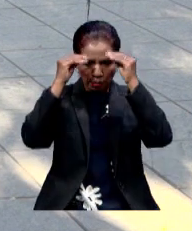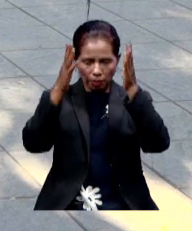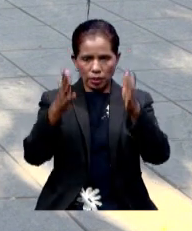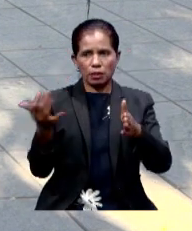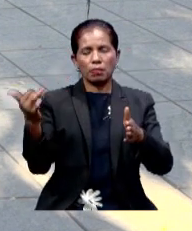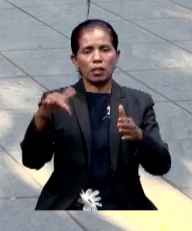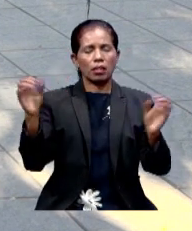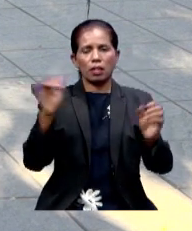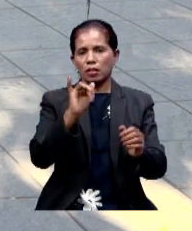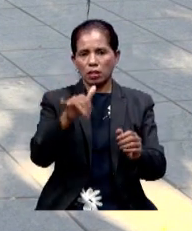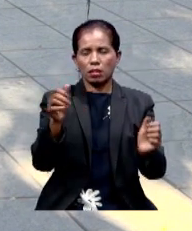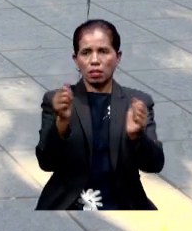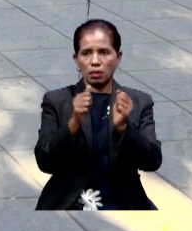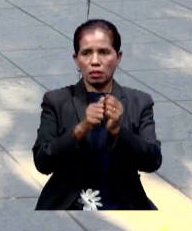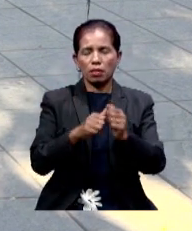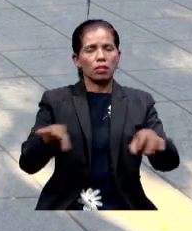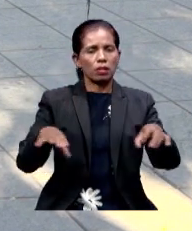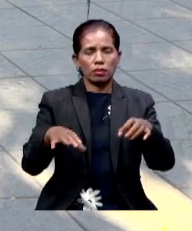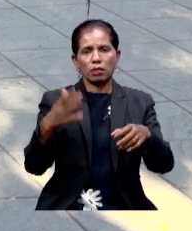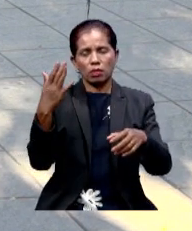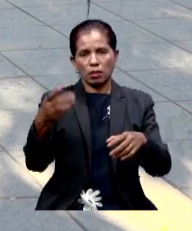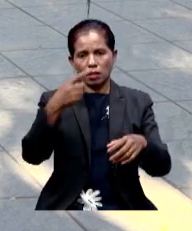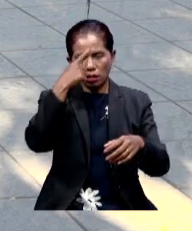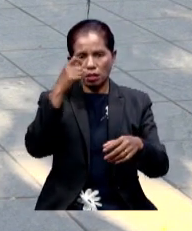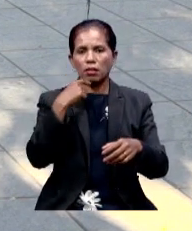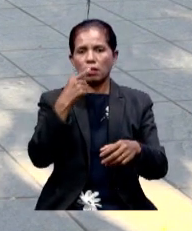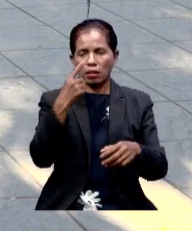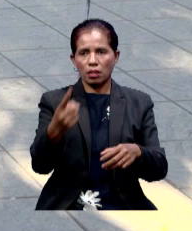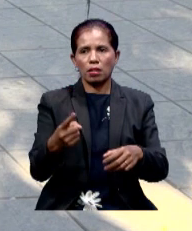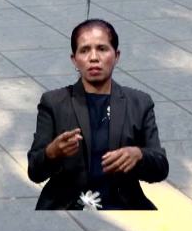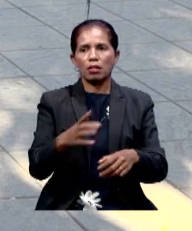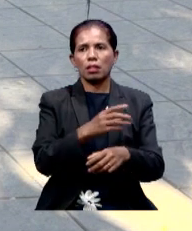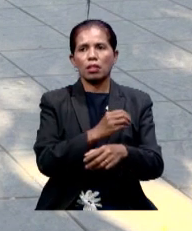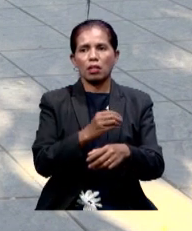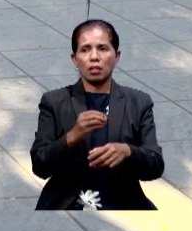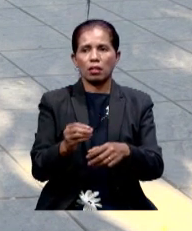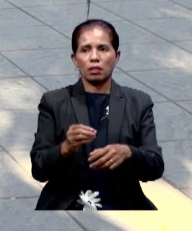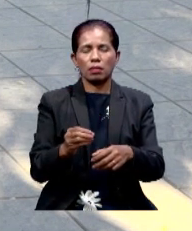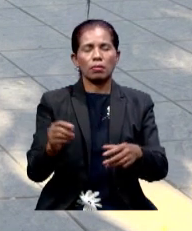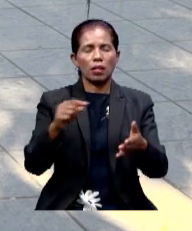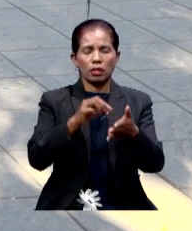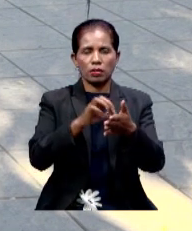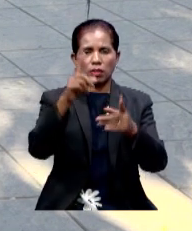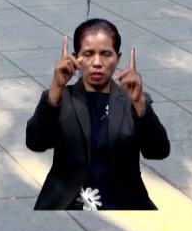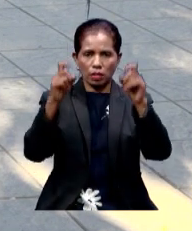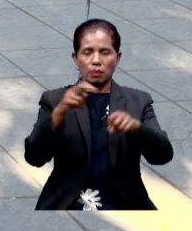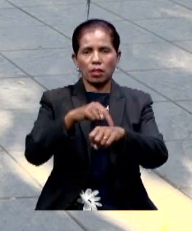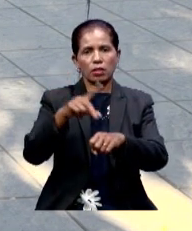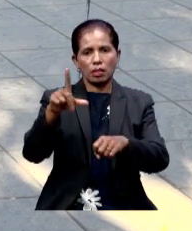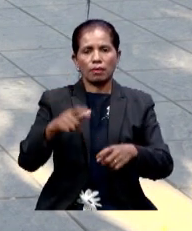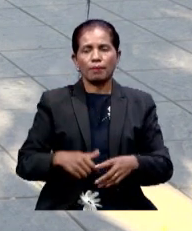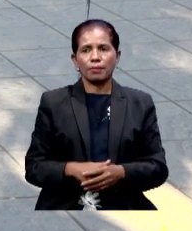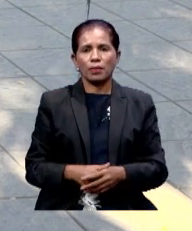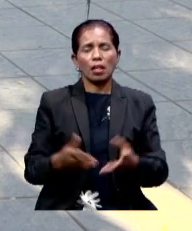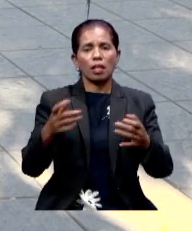maklas satisfaz o sistema refere, no considera e a manipulação ba pontos exame nacional.